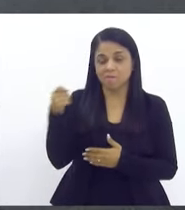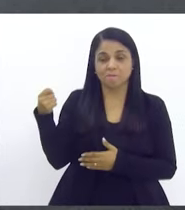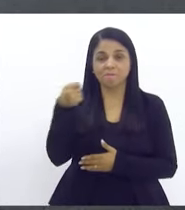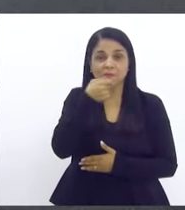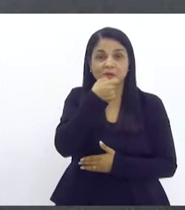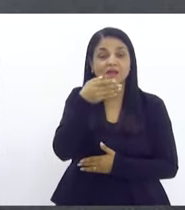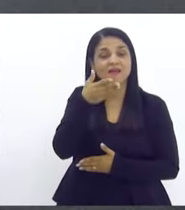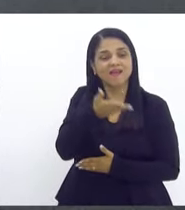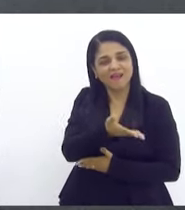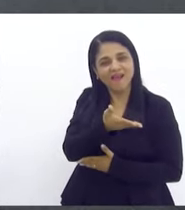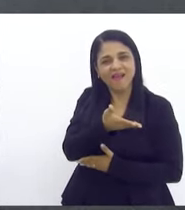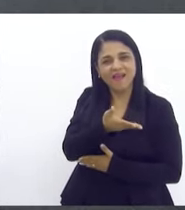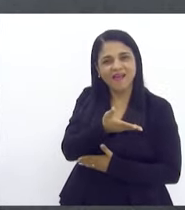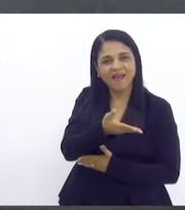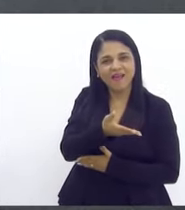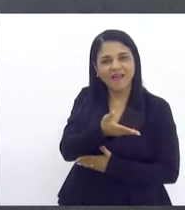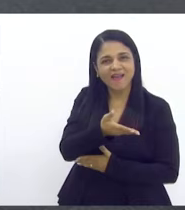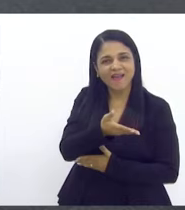Excelência, a